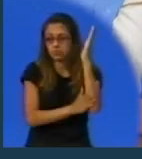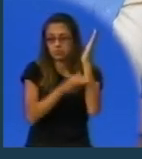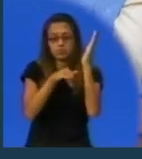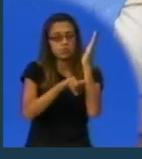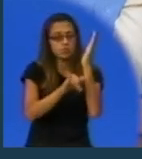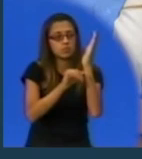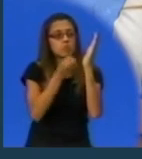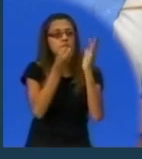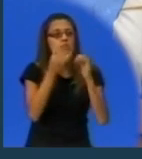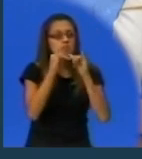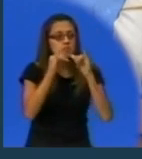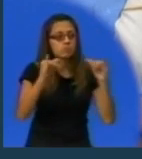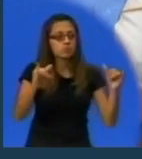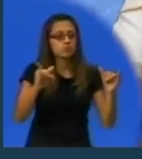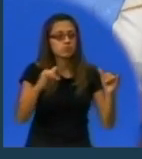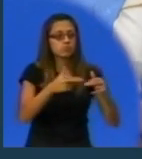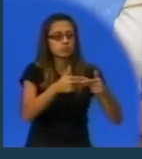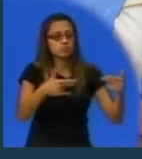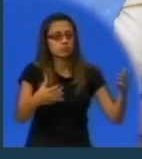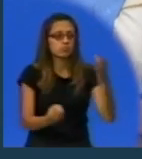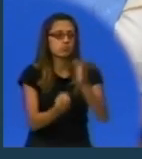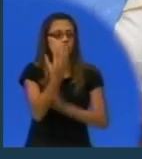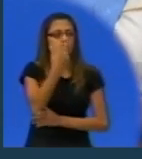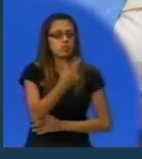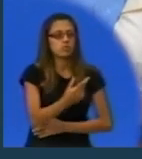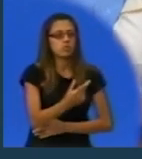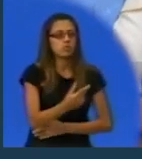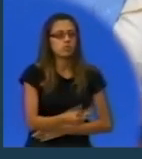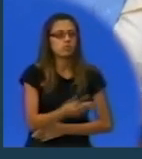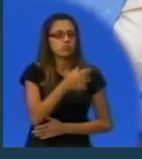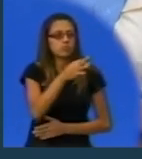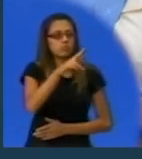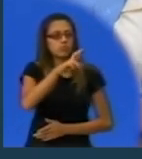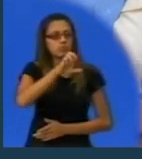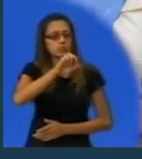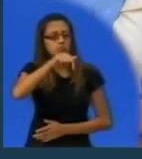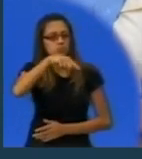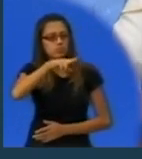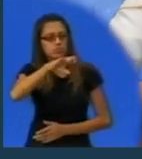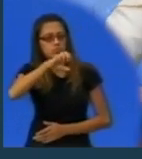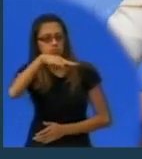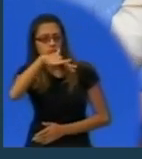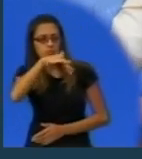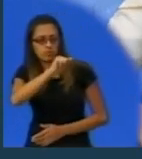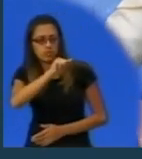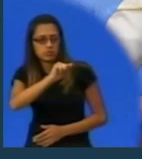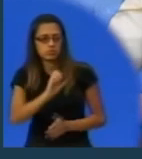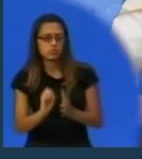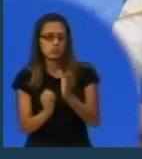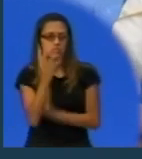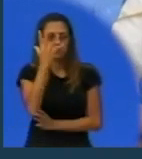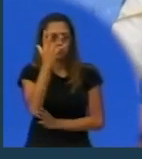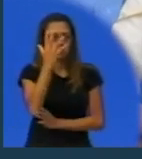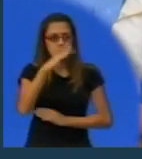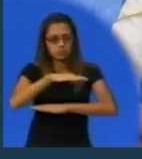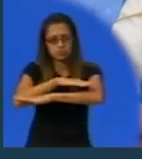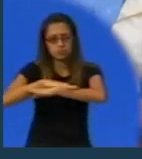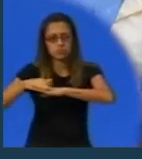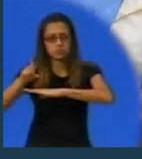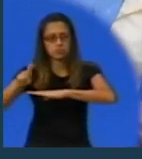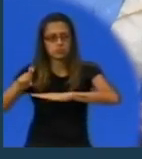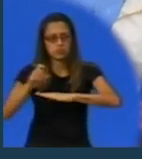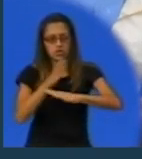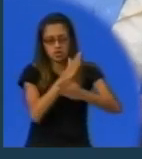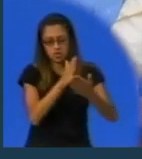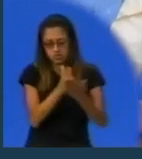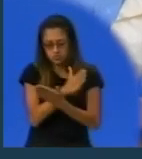dados de frequência de ocorrência. E no eixo X, o tipo de informação que eu tenho importante é a distribuição daqueles dados.